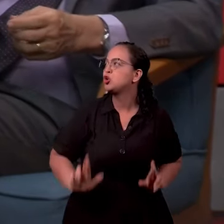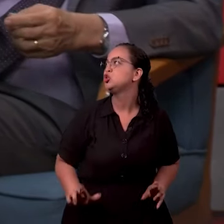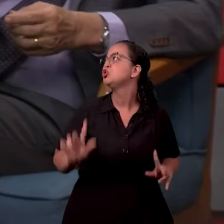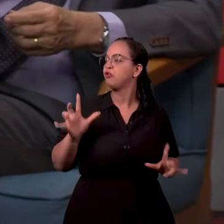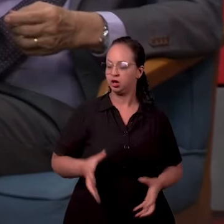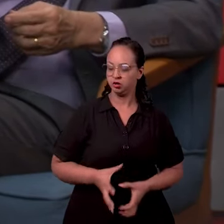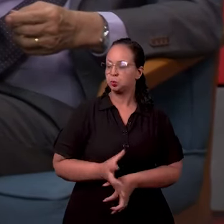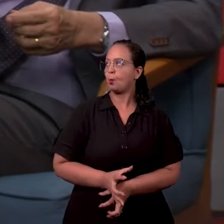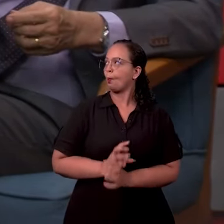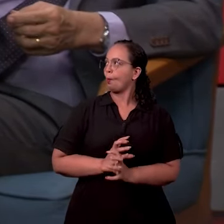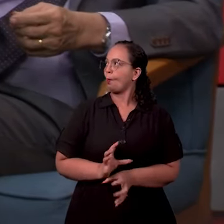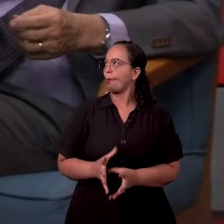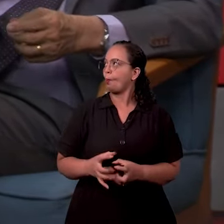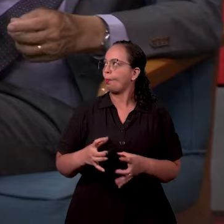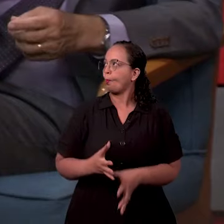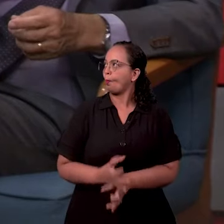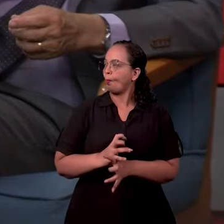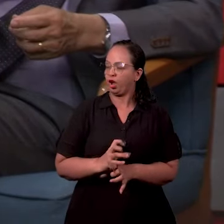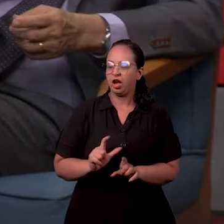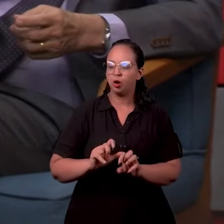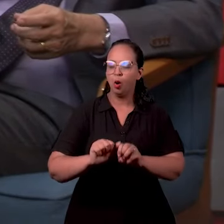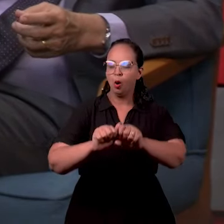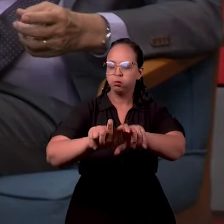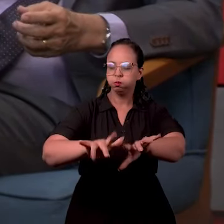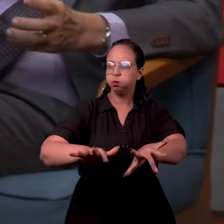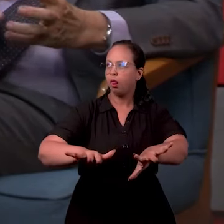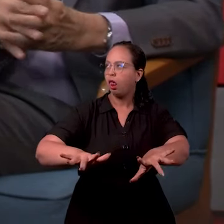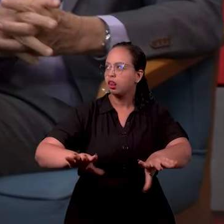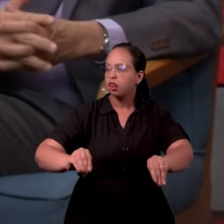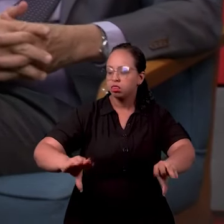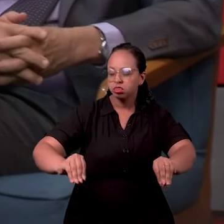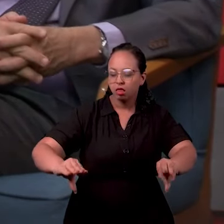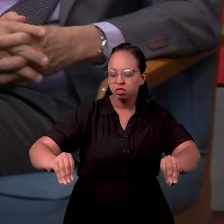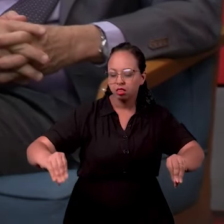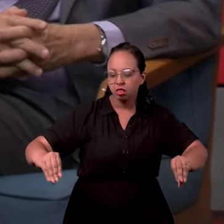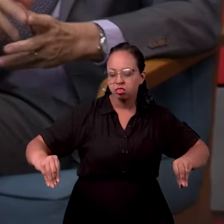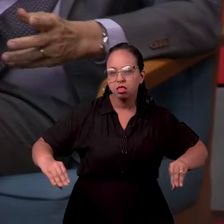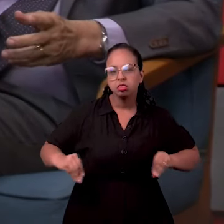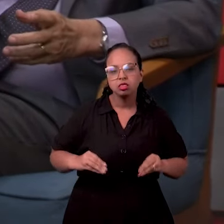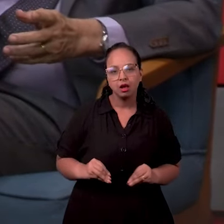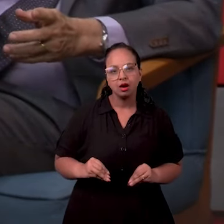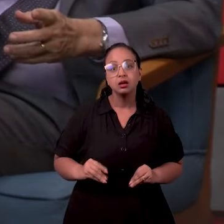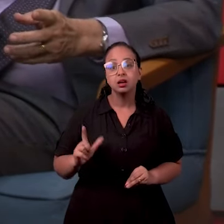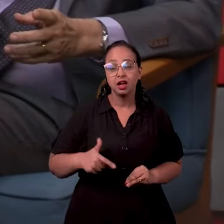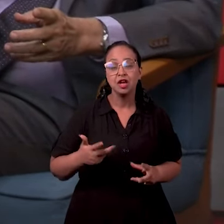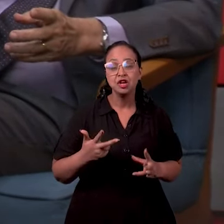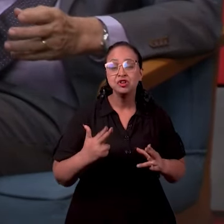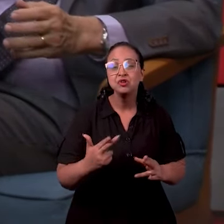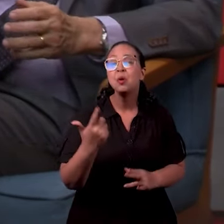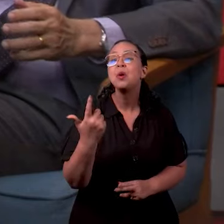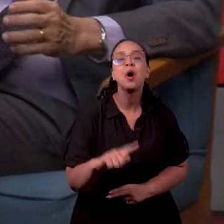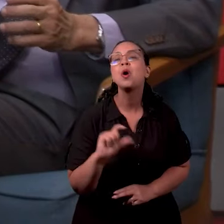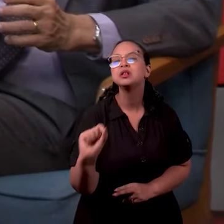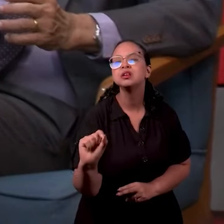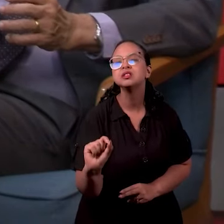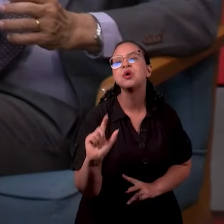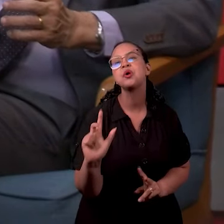quero o velo seco e quero a eira molhada. Exatamente. Jesus morreu,